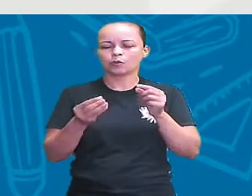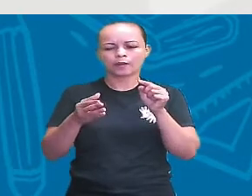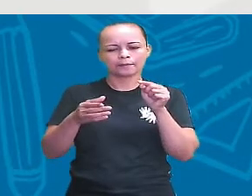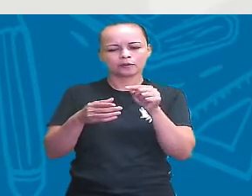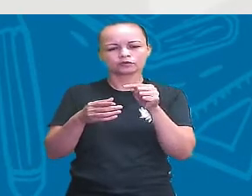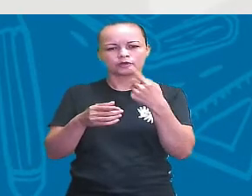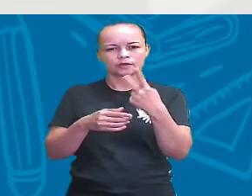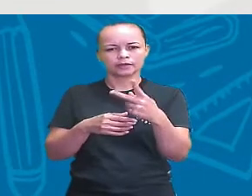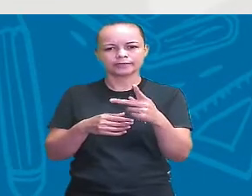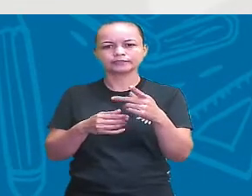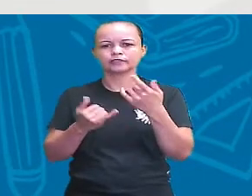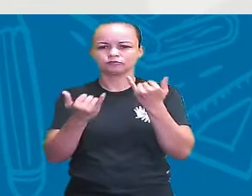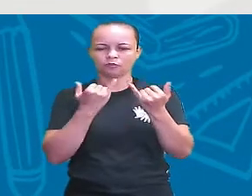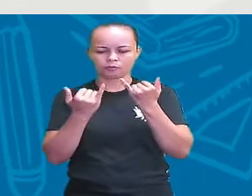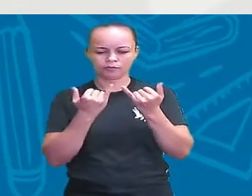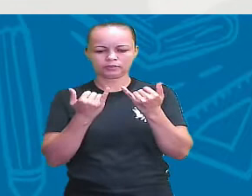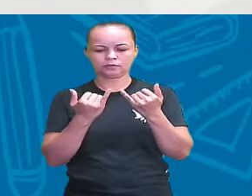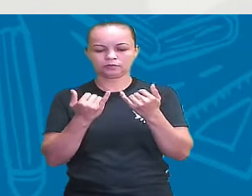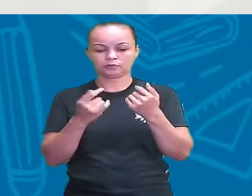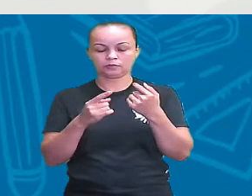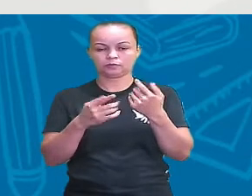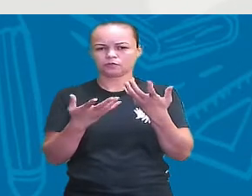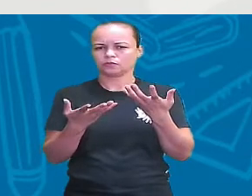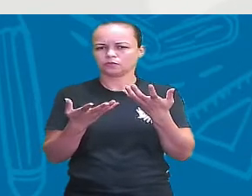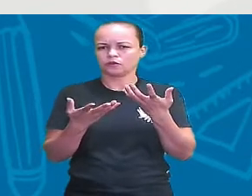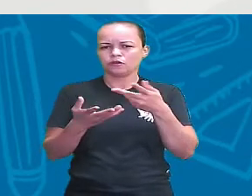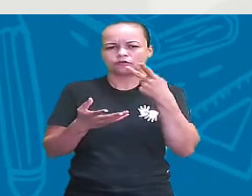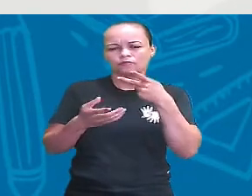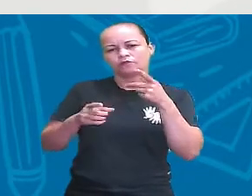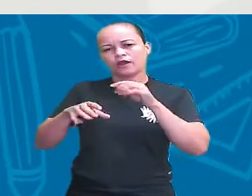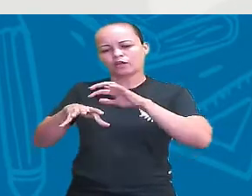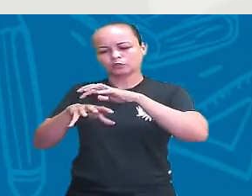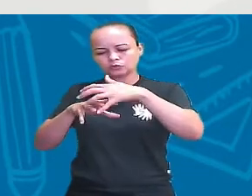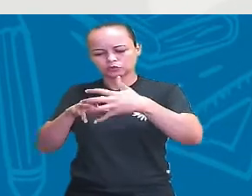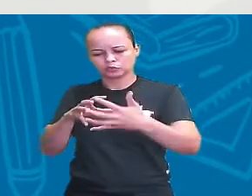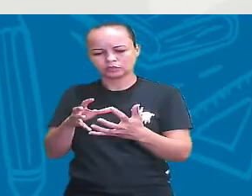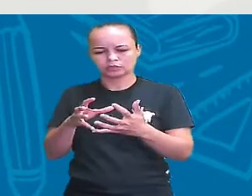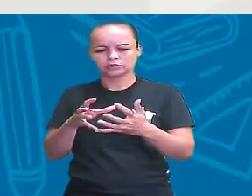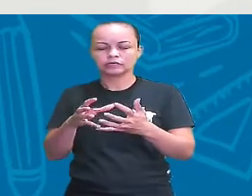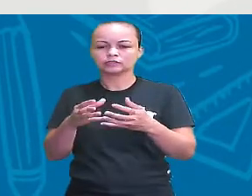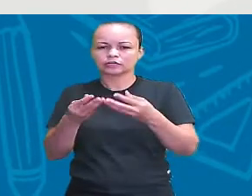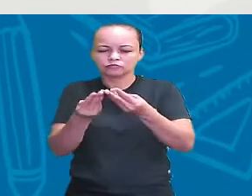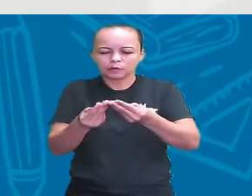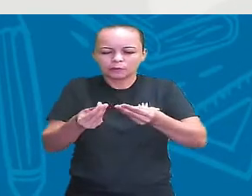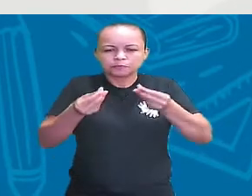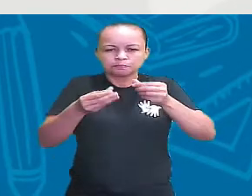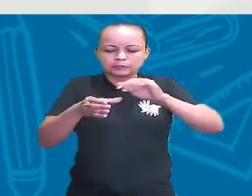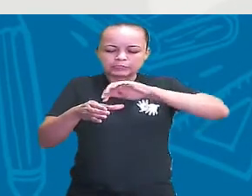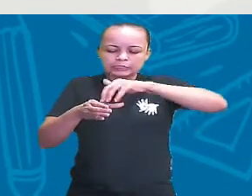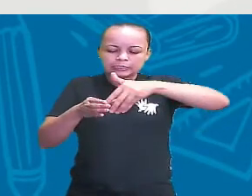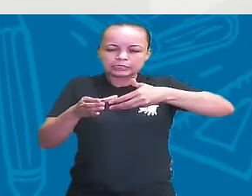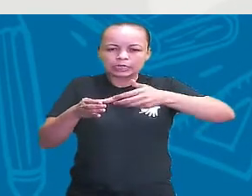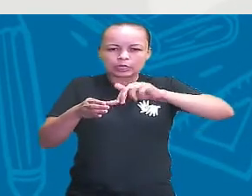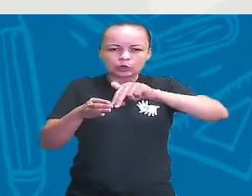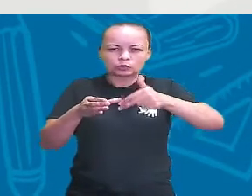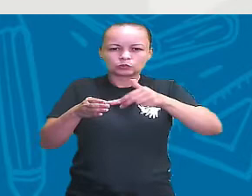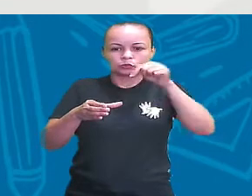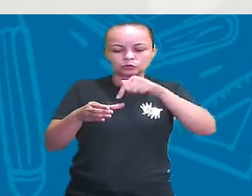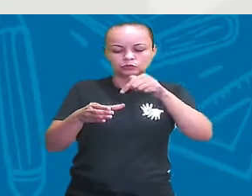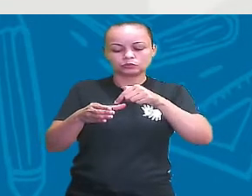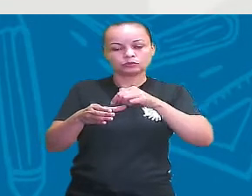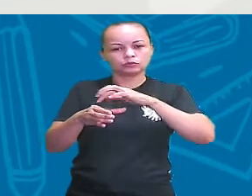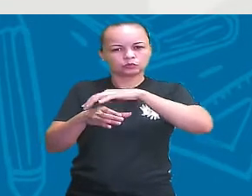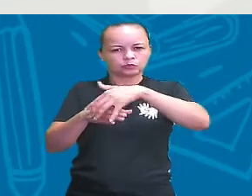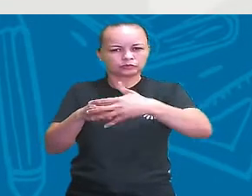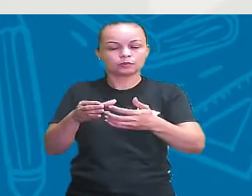do núcleo externo, ele vai se encontrar numa forma líquida, tá? E aí você... Por quê? Por causa